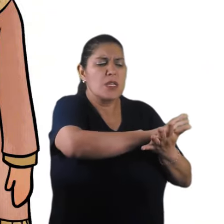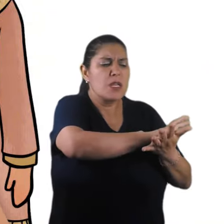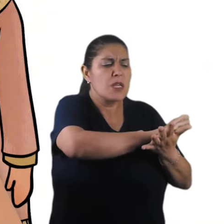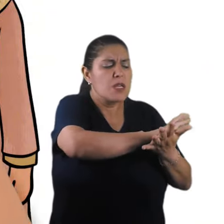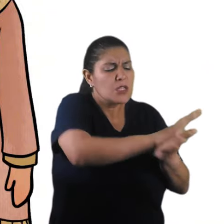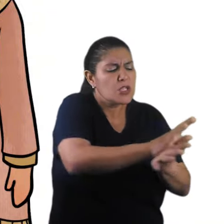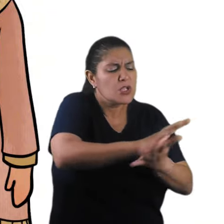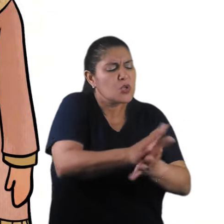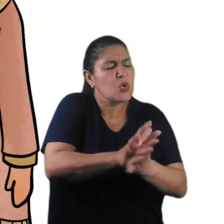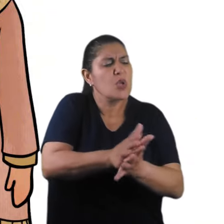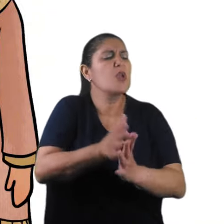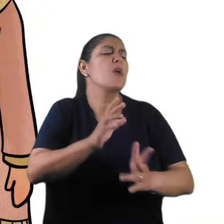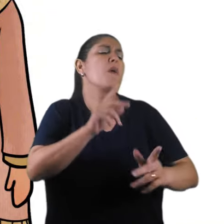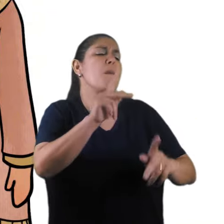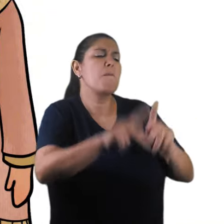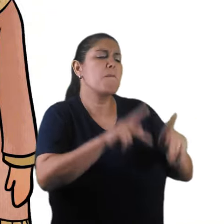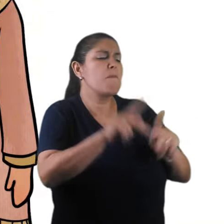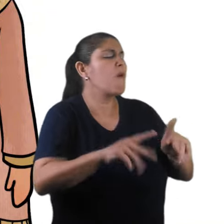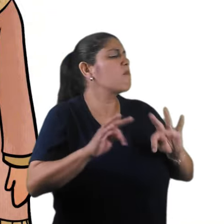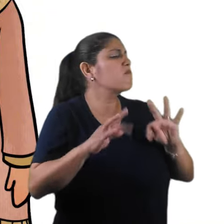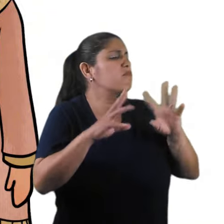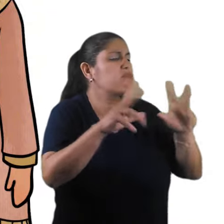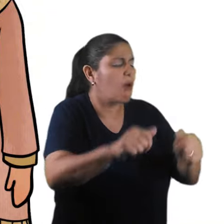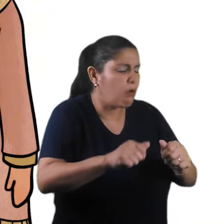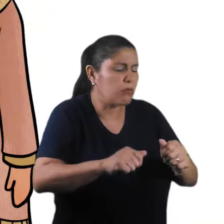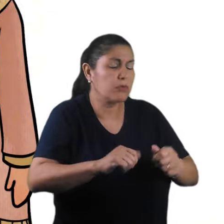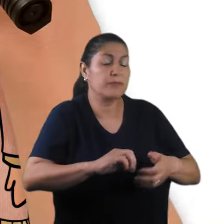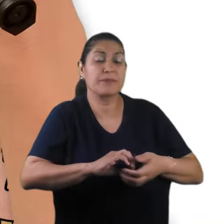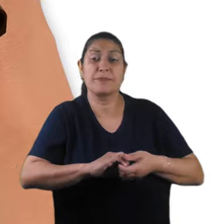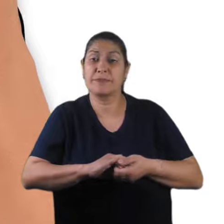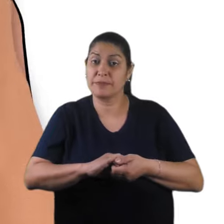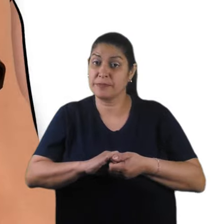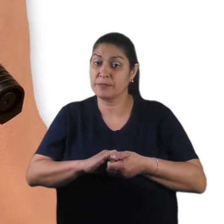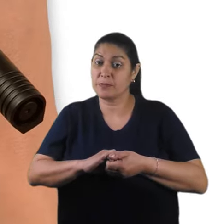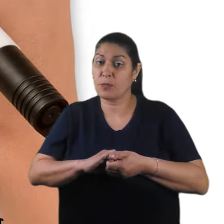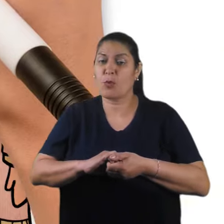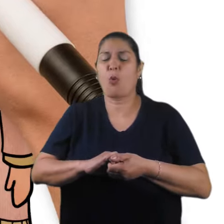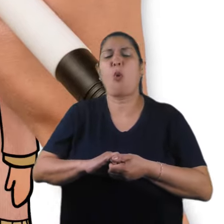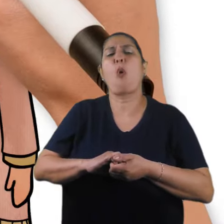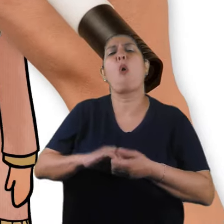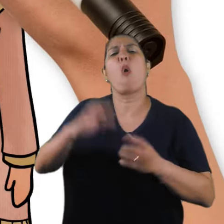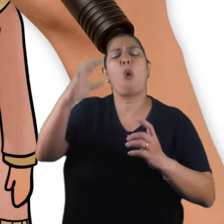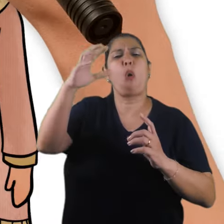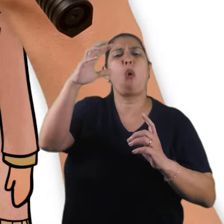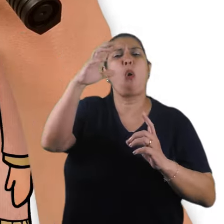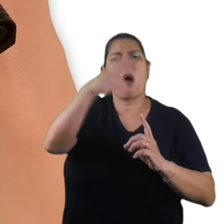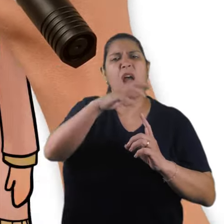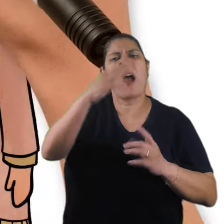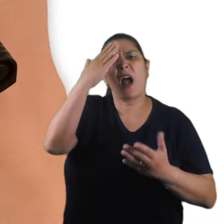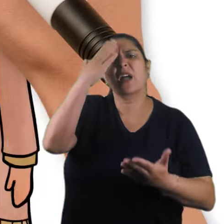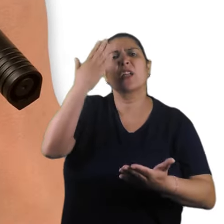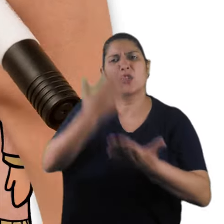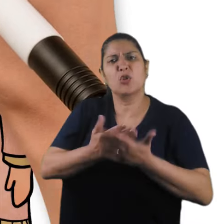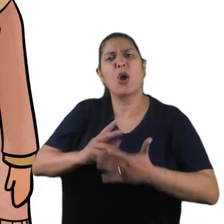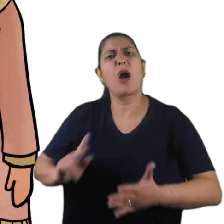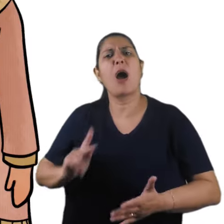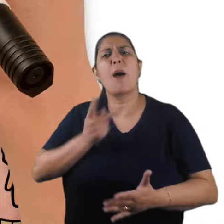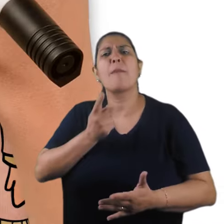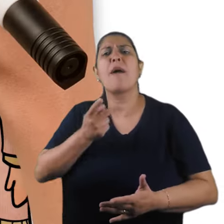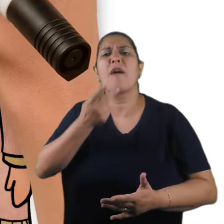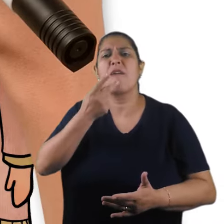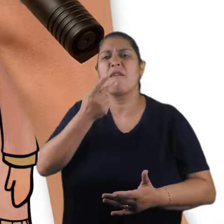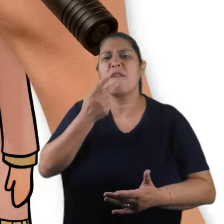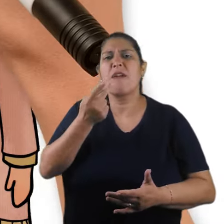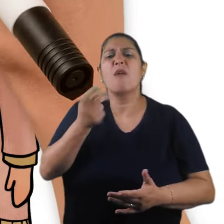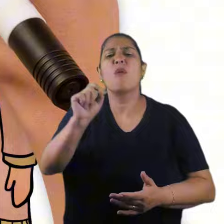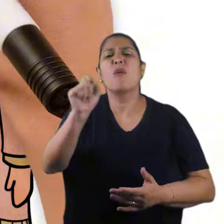a se fazer é exterminar todo esse povo do seu reino. Como o rei gostava muito de Amã e